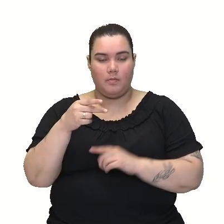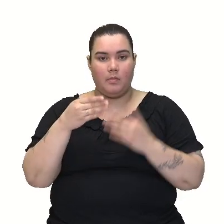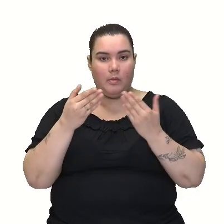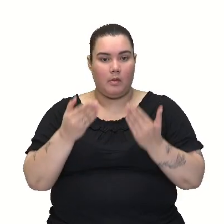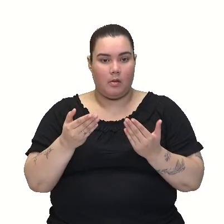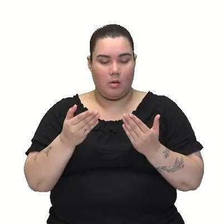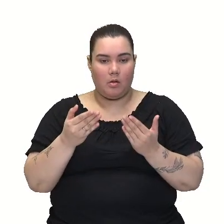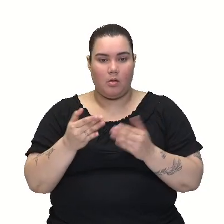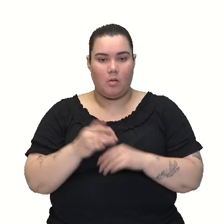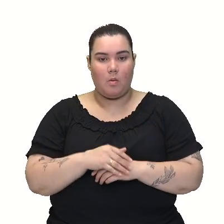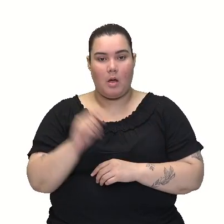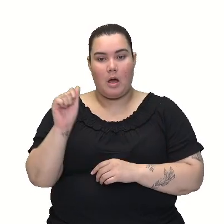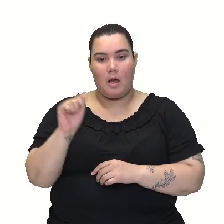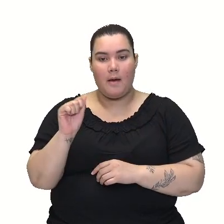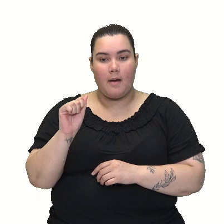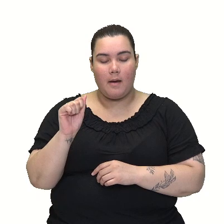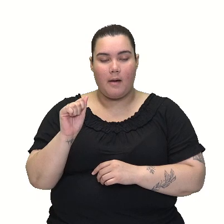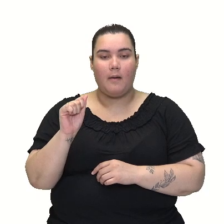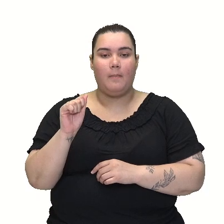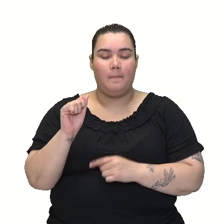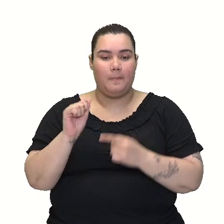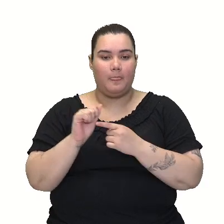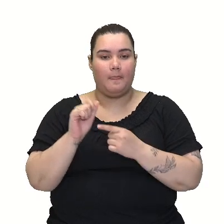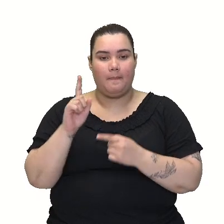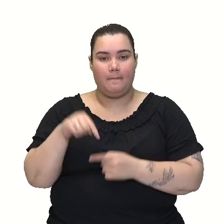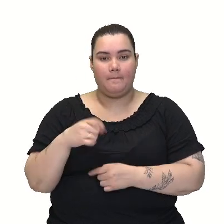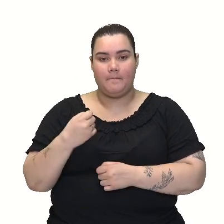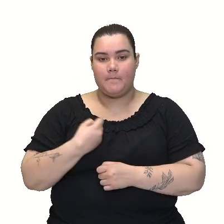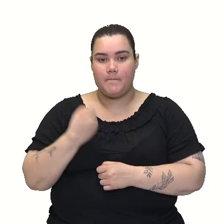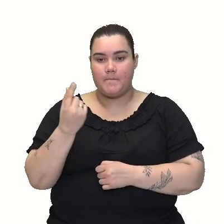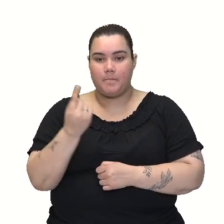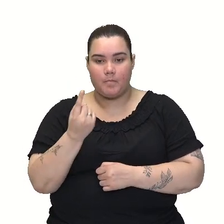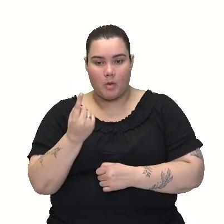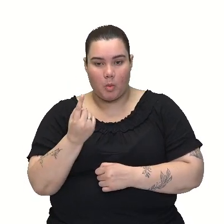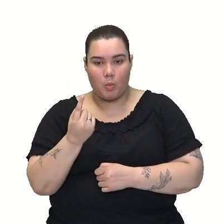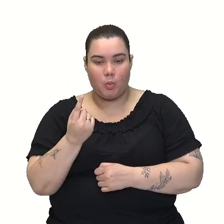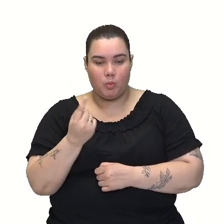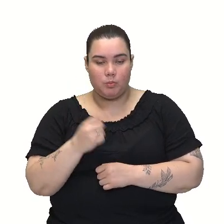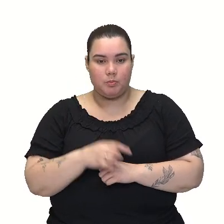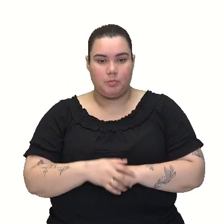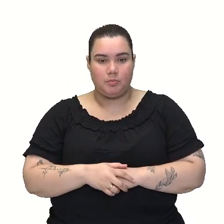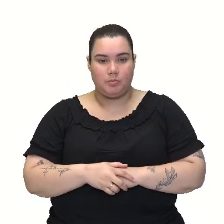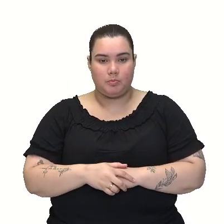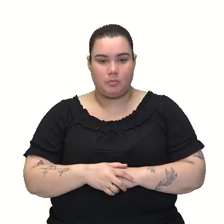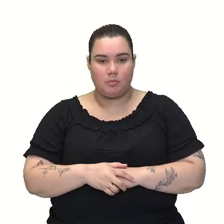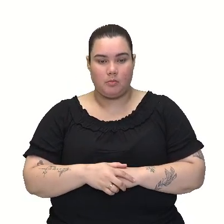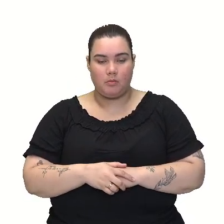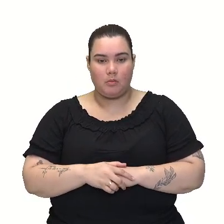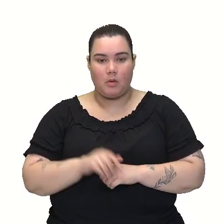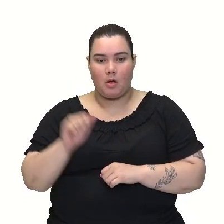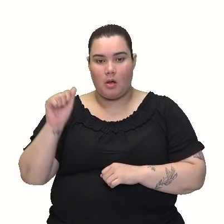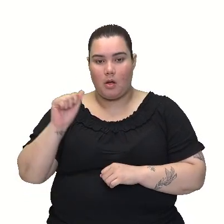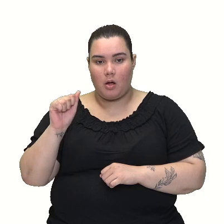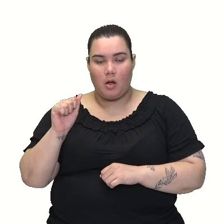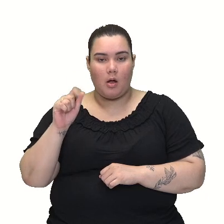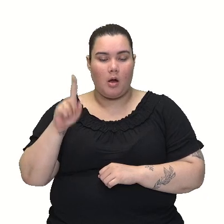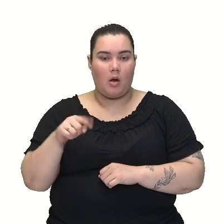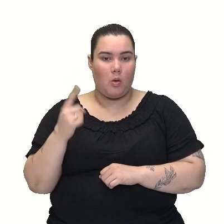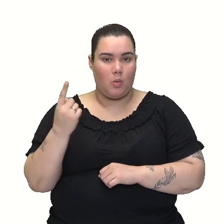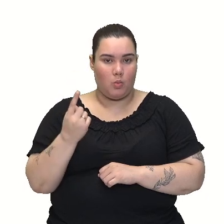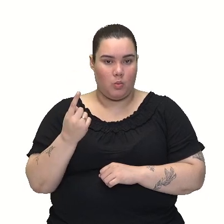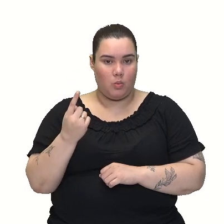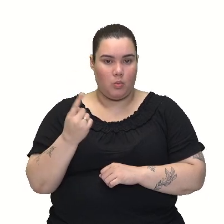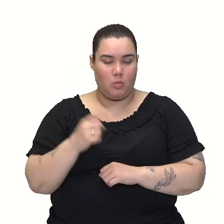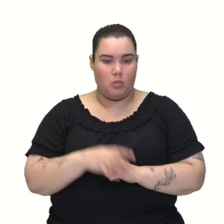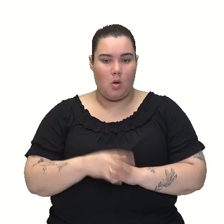qual é o valor de A? Ora, o valor de A é igual a 1. Veja, o valor de A é igual a 1.